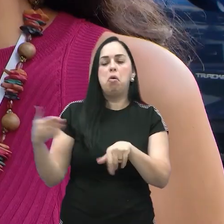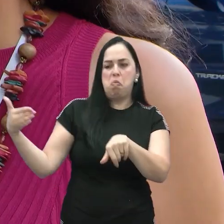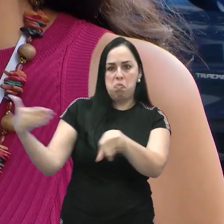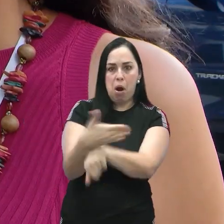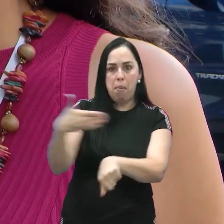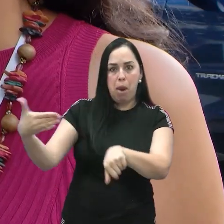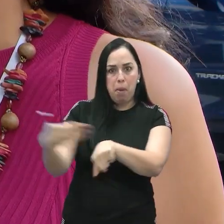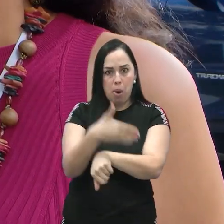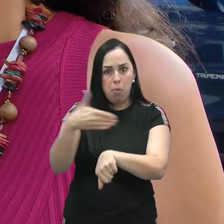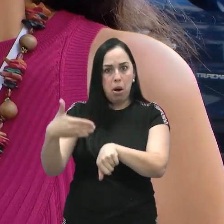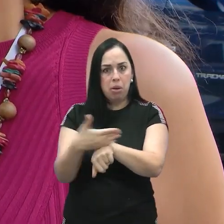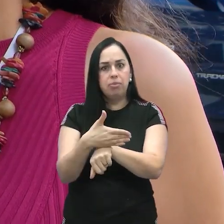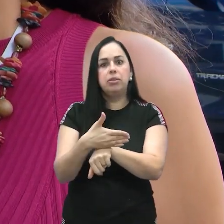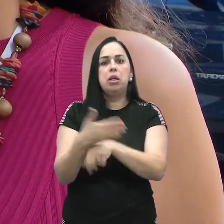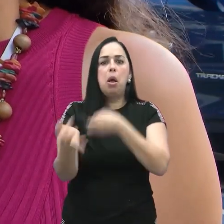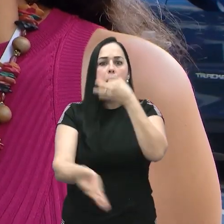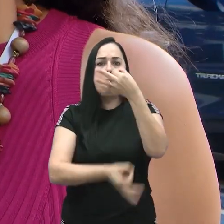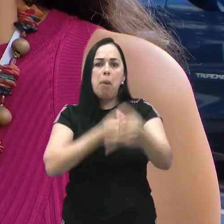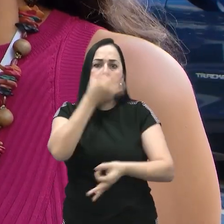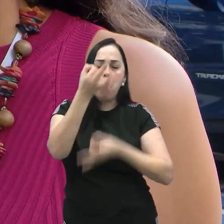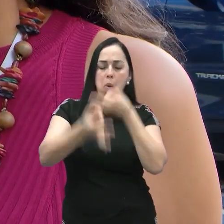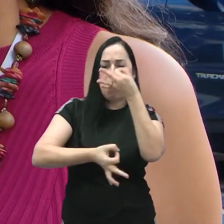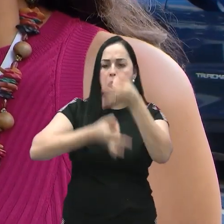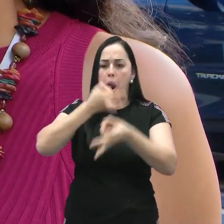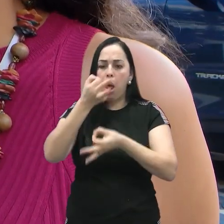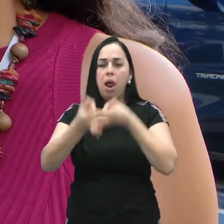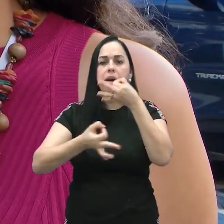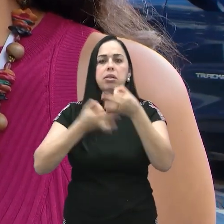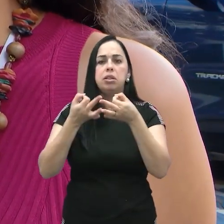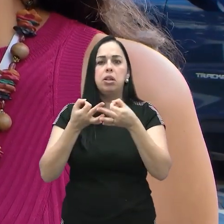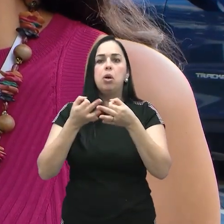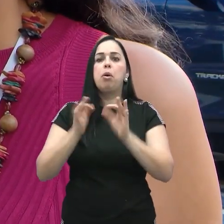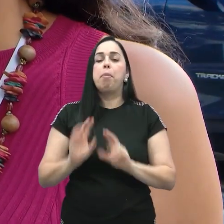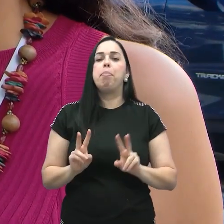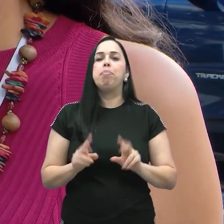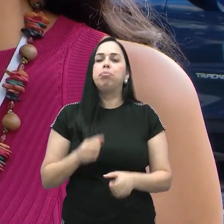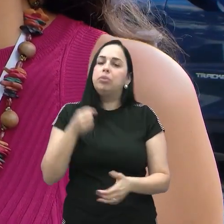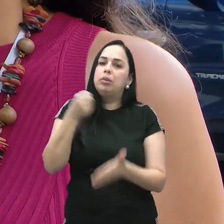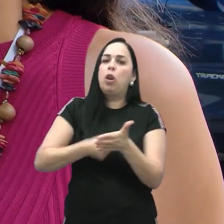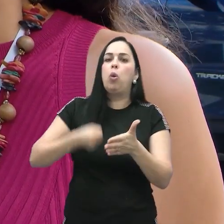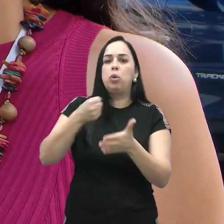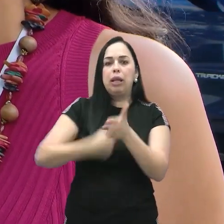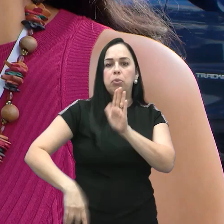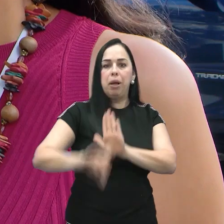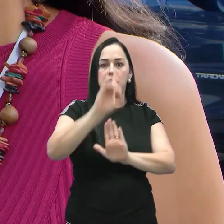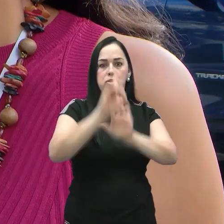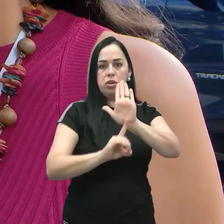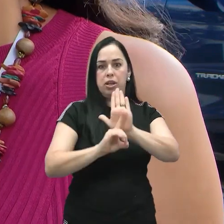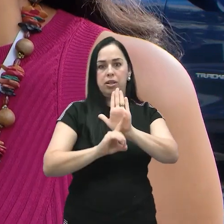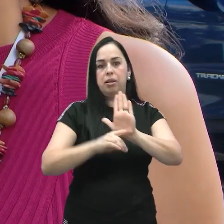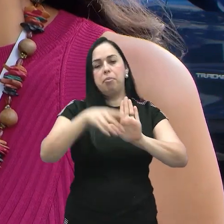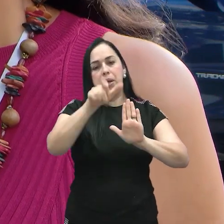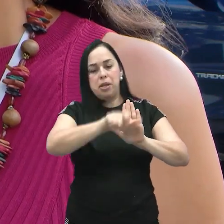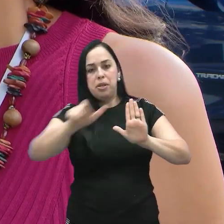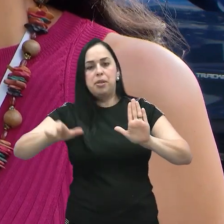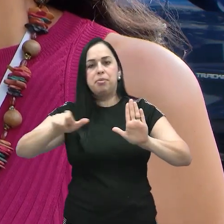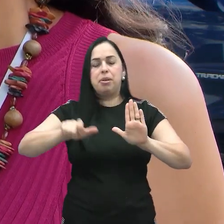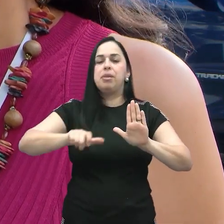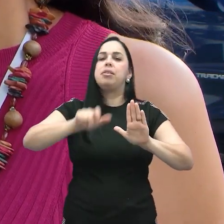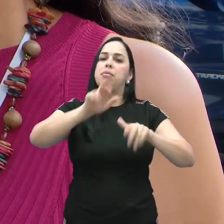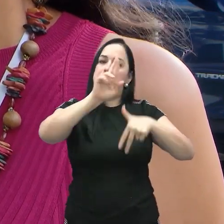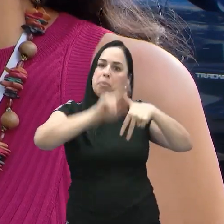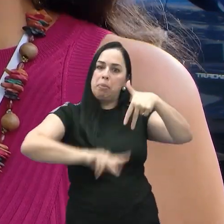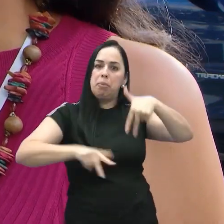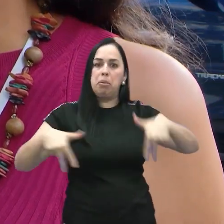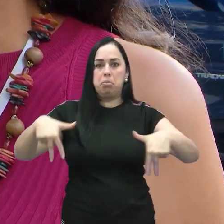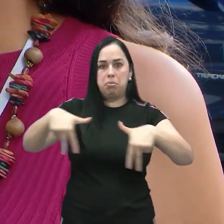Campos viesse, colocasse a sua voz em prol dos direitos da pessoa